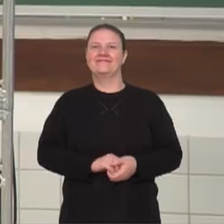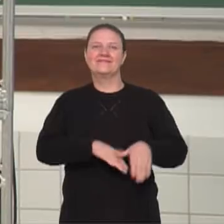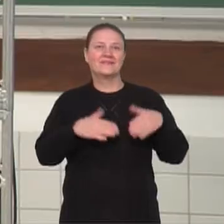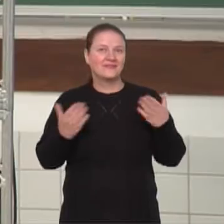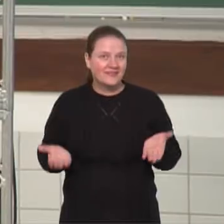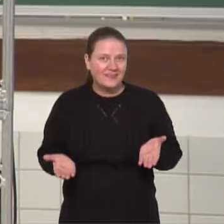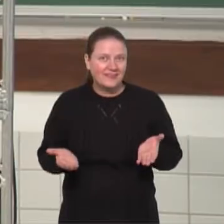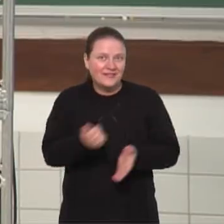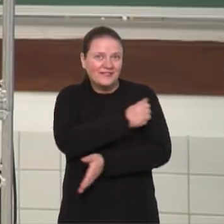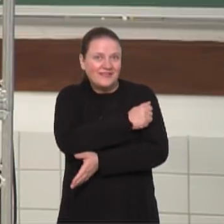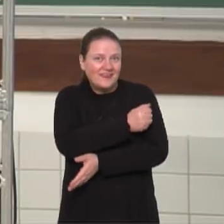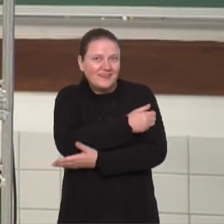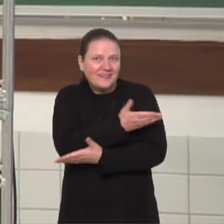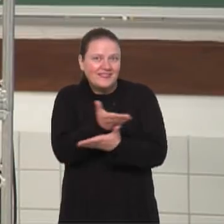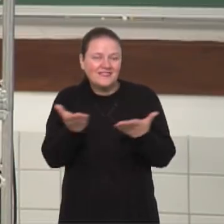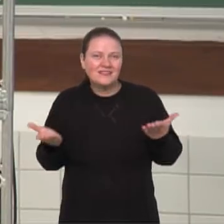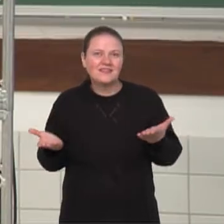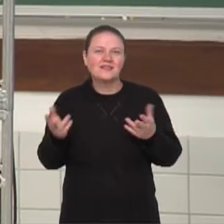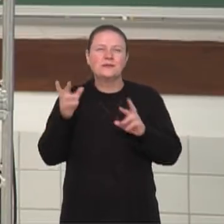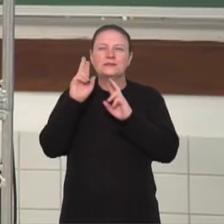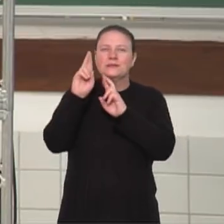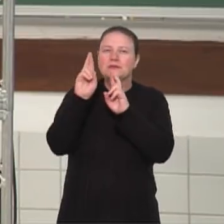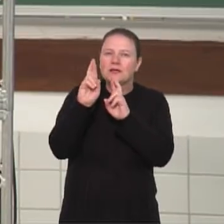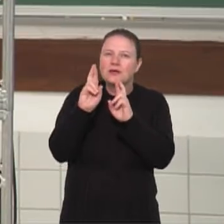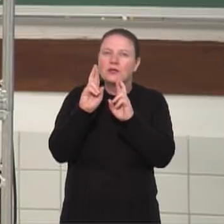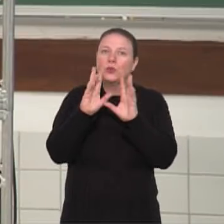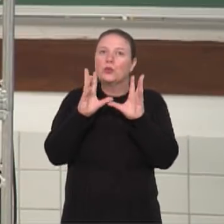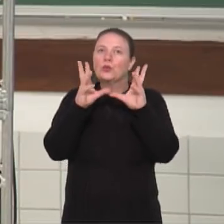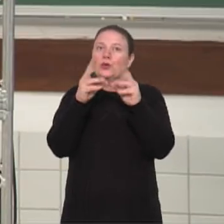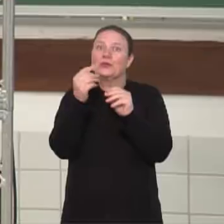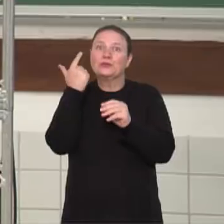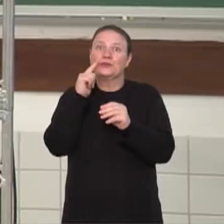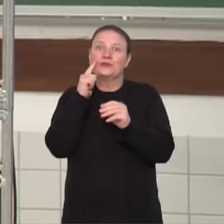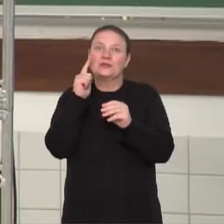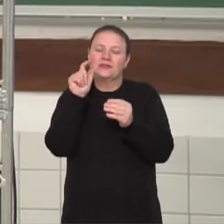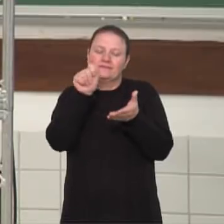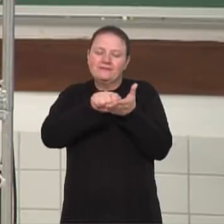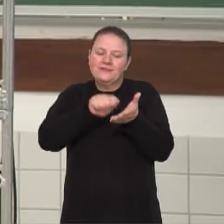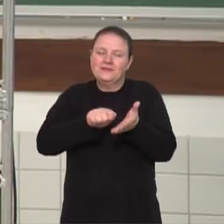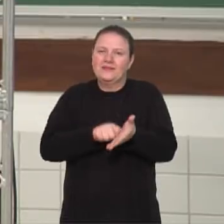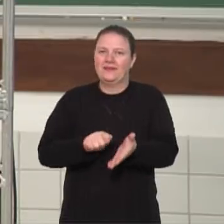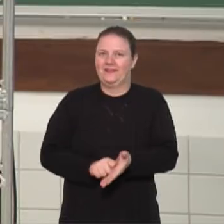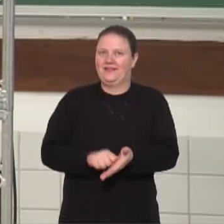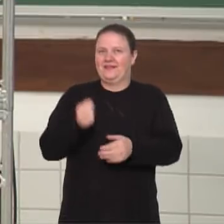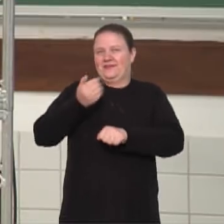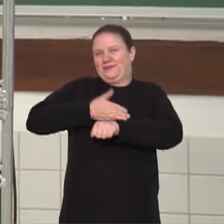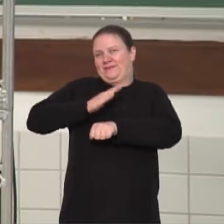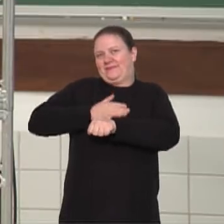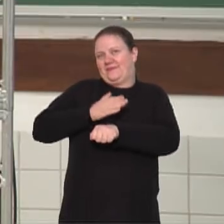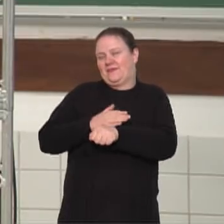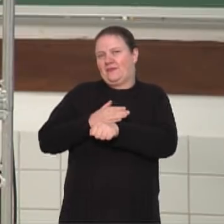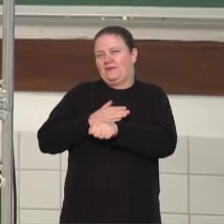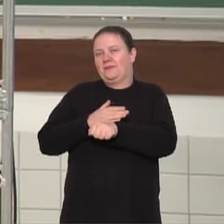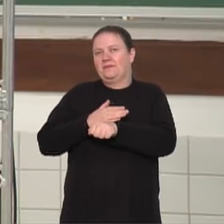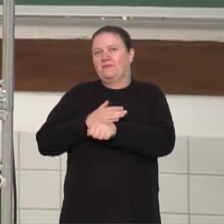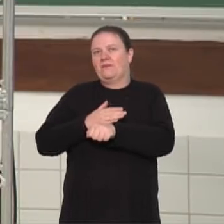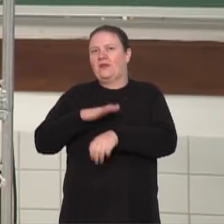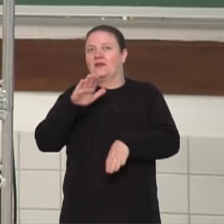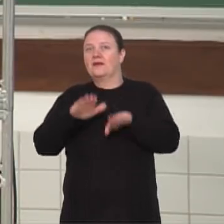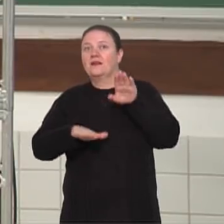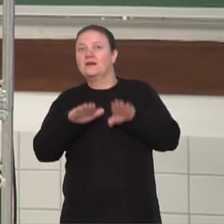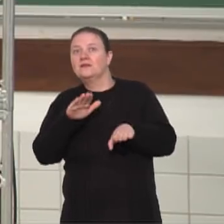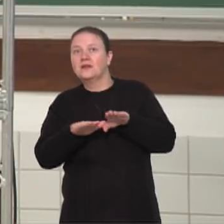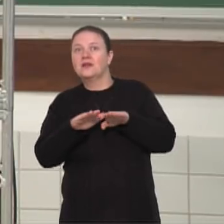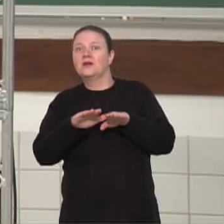Então, pessoal, espero que tenha dado tempo, né, de vocês pensarem aí como fazer esse exercício, de repente de terem